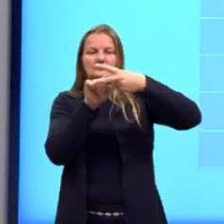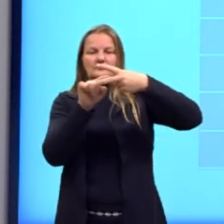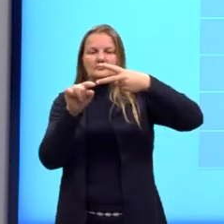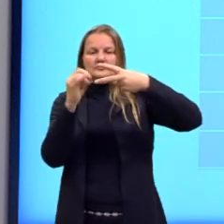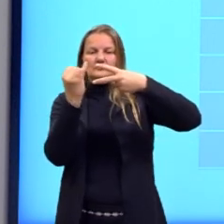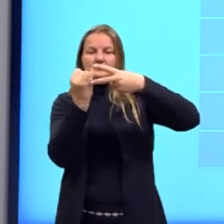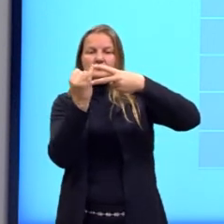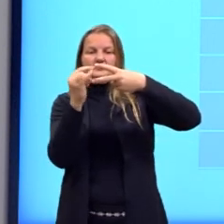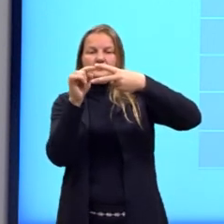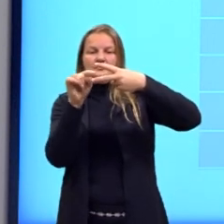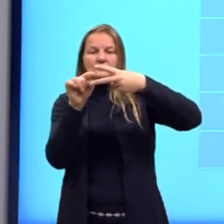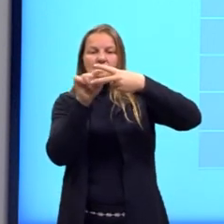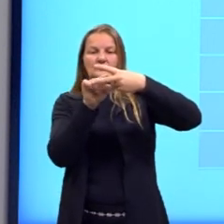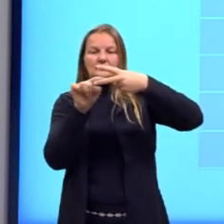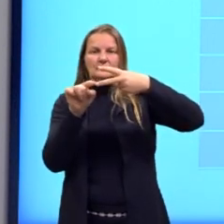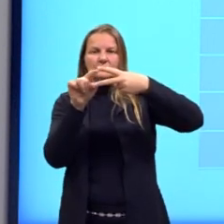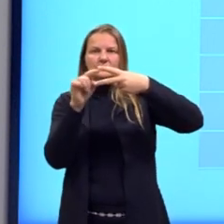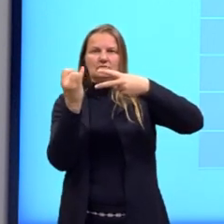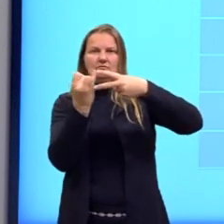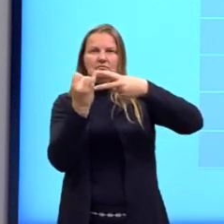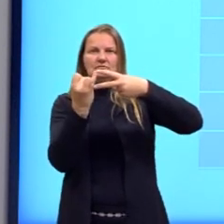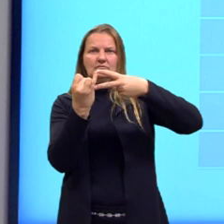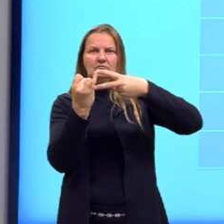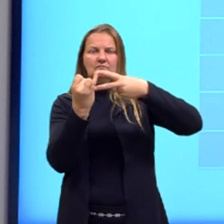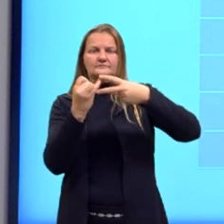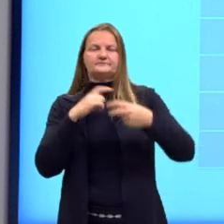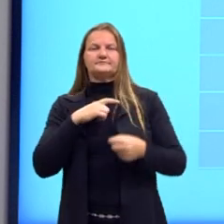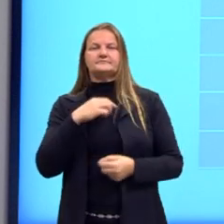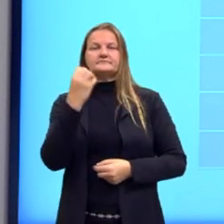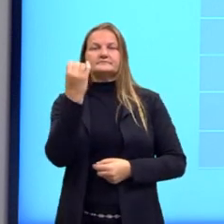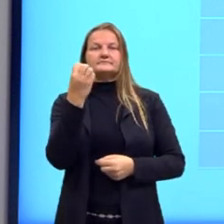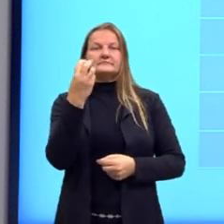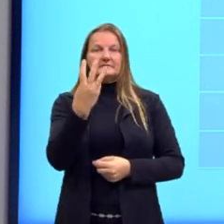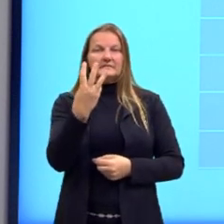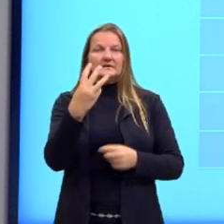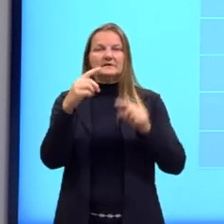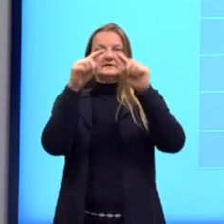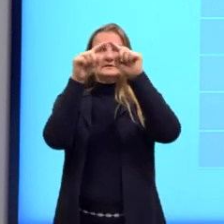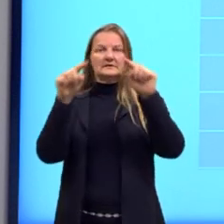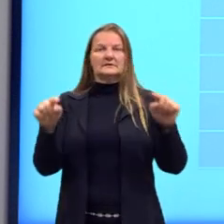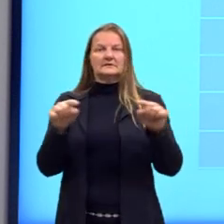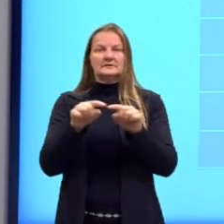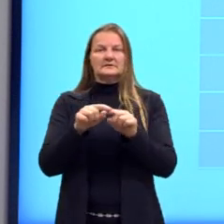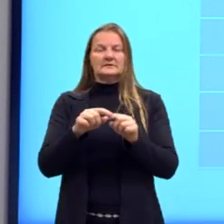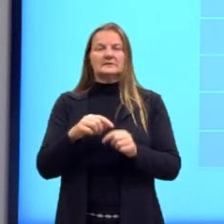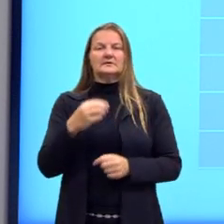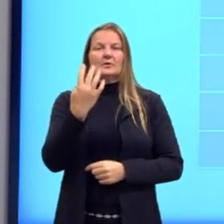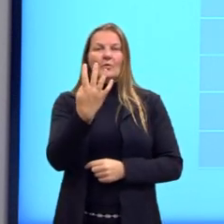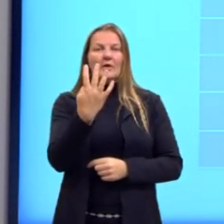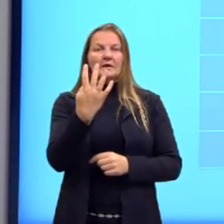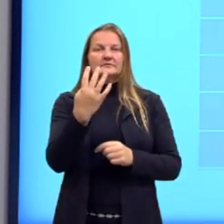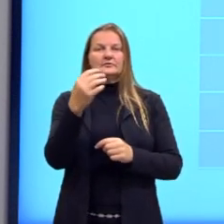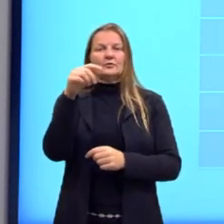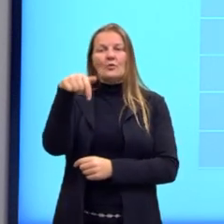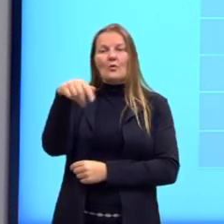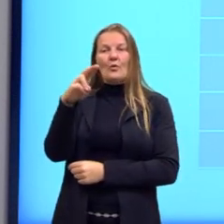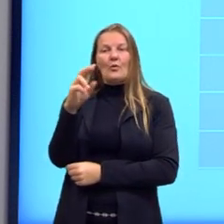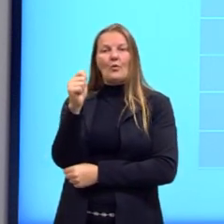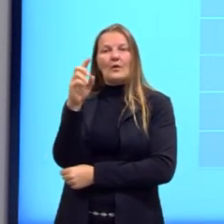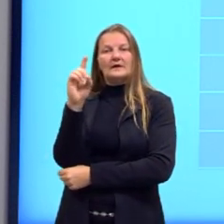linha poligonal fechada três lados nós chamamos então triângulo quatro lados